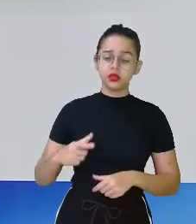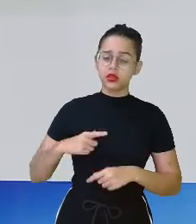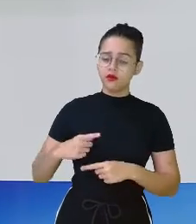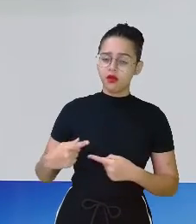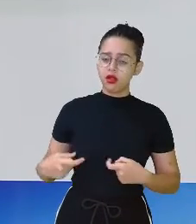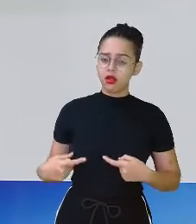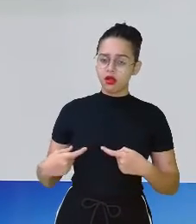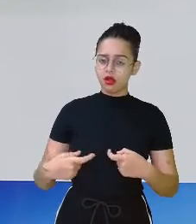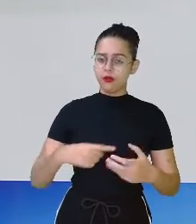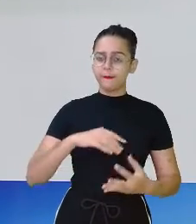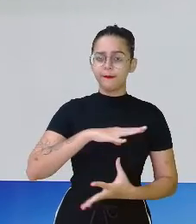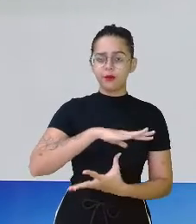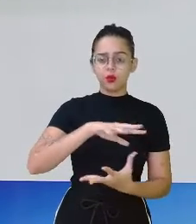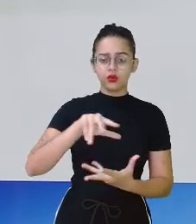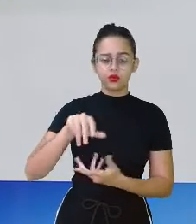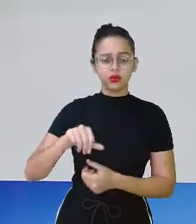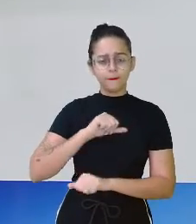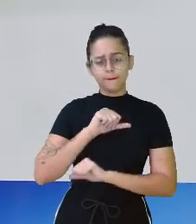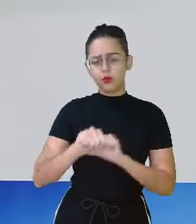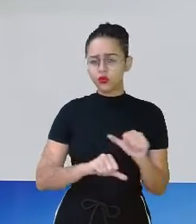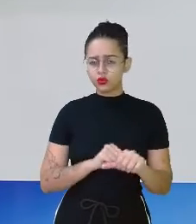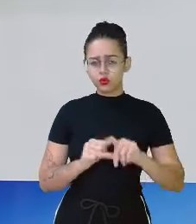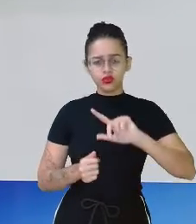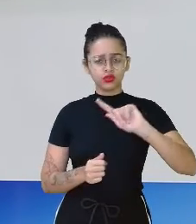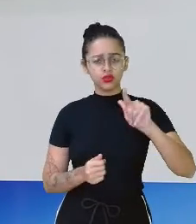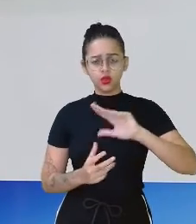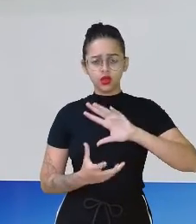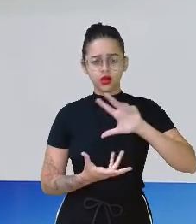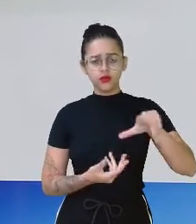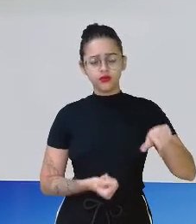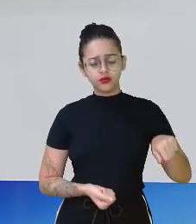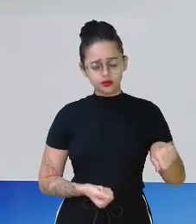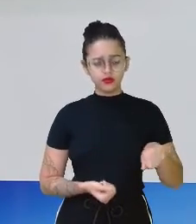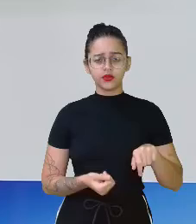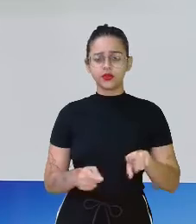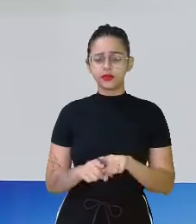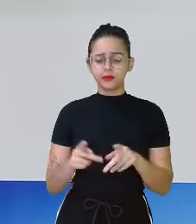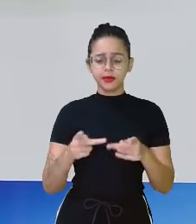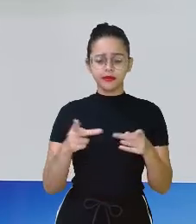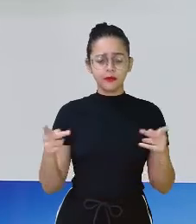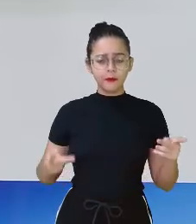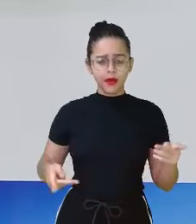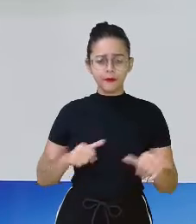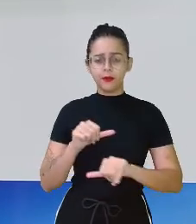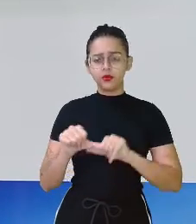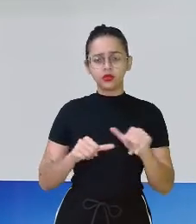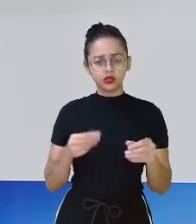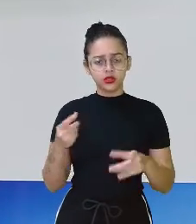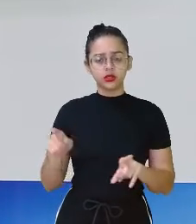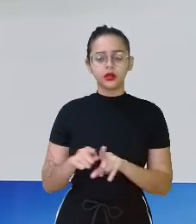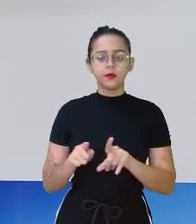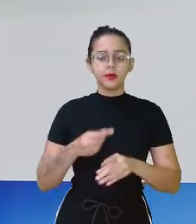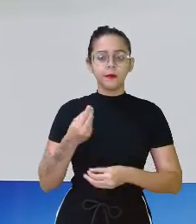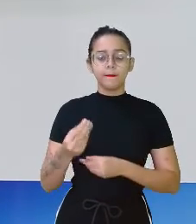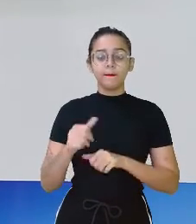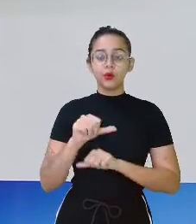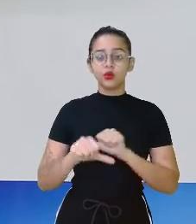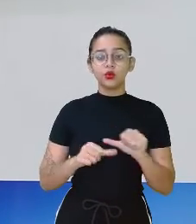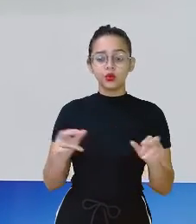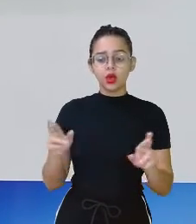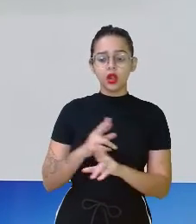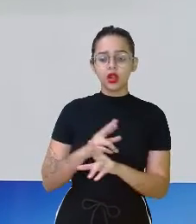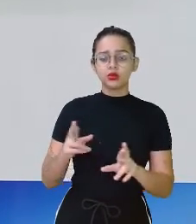Guerra Mundial, né, que mudou a geografia do mundo, e mudou também a forma como as pessoas se relacionavam, mudou as relações